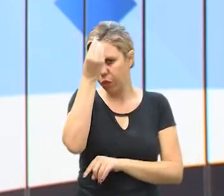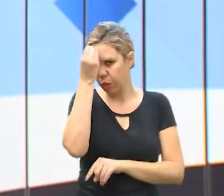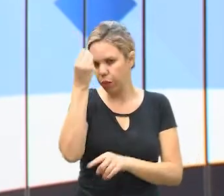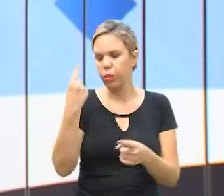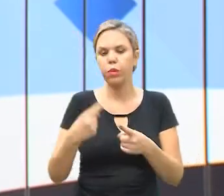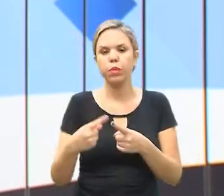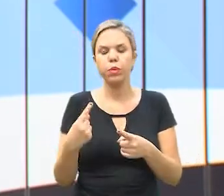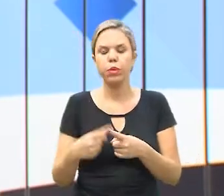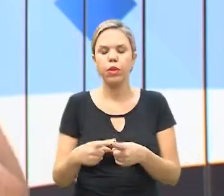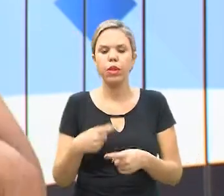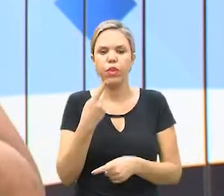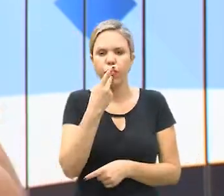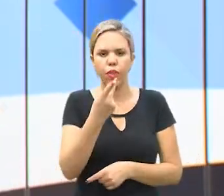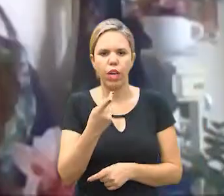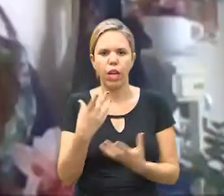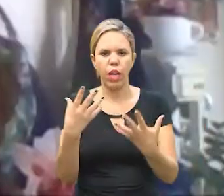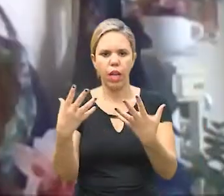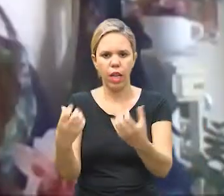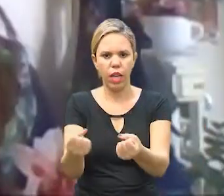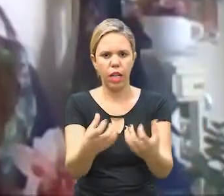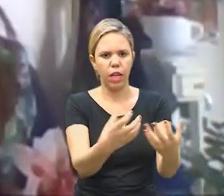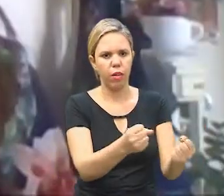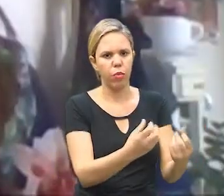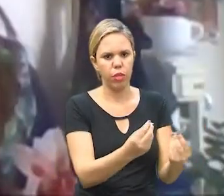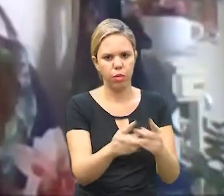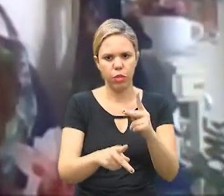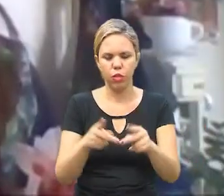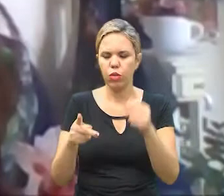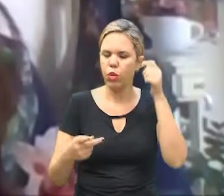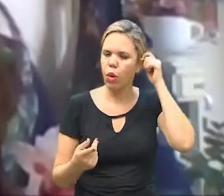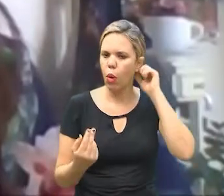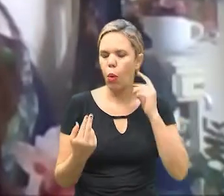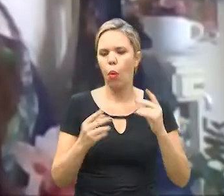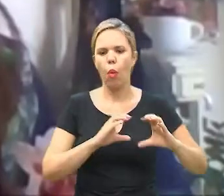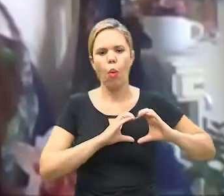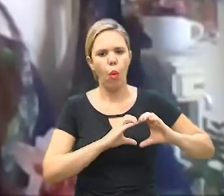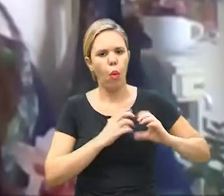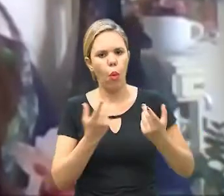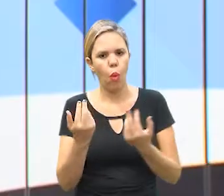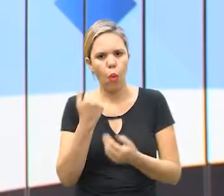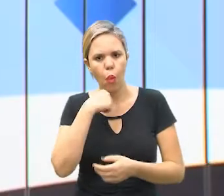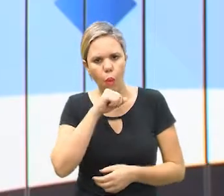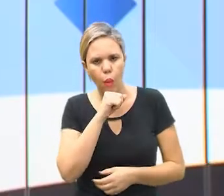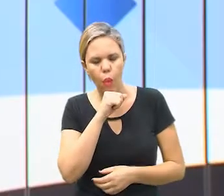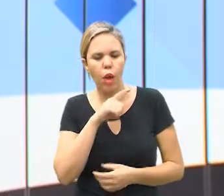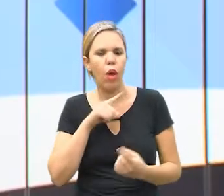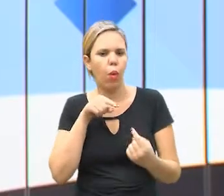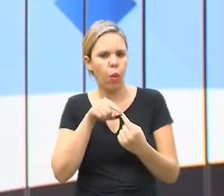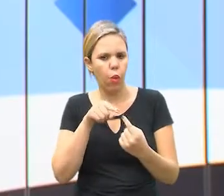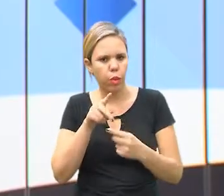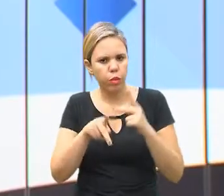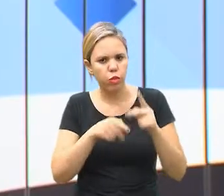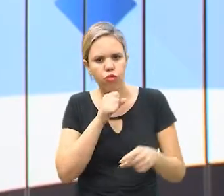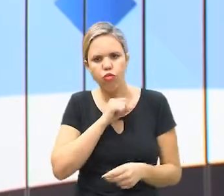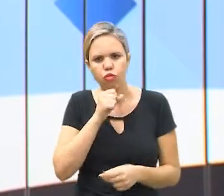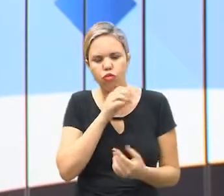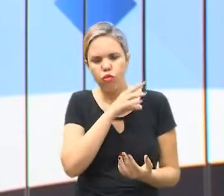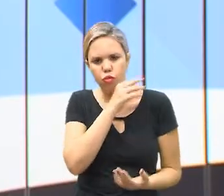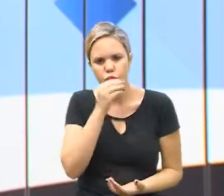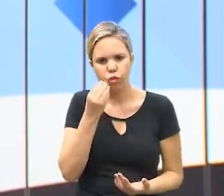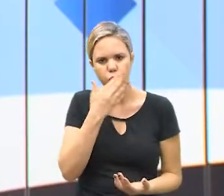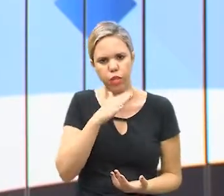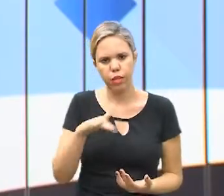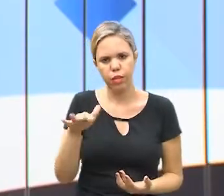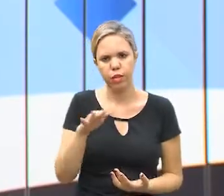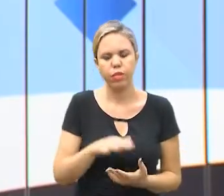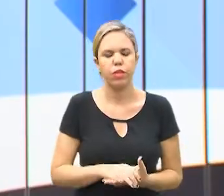porque realmente, né, abraça muita gente, é igual um coração de mãe. Cabem idosos, cabem adolescentes,